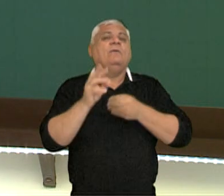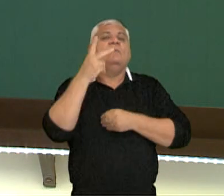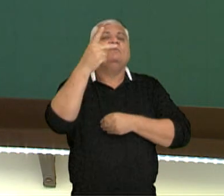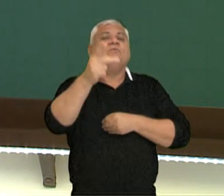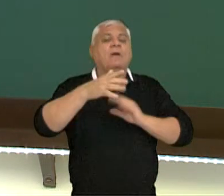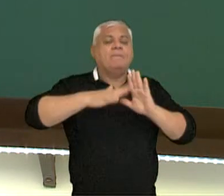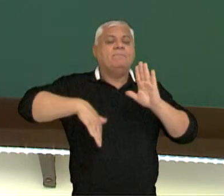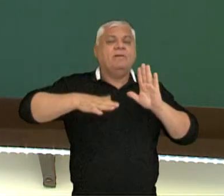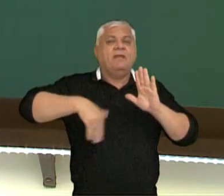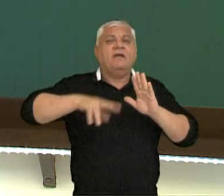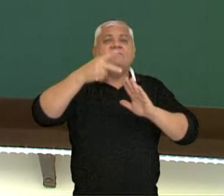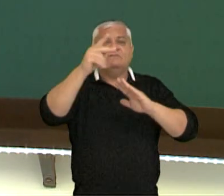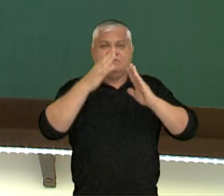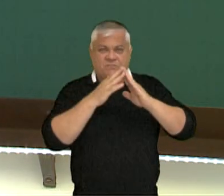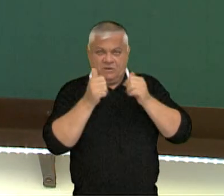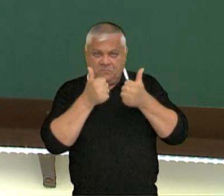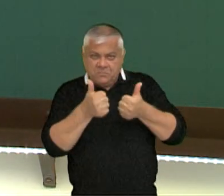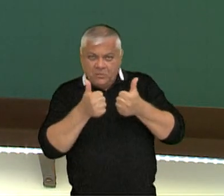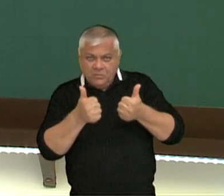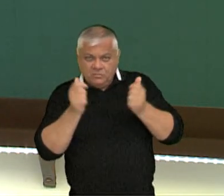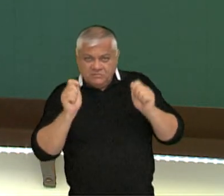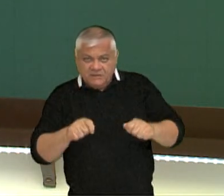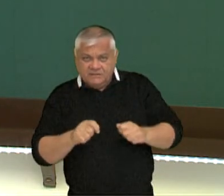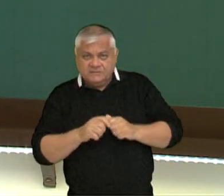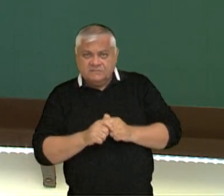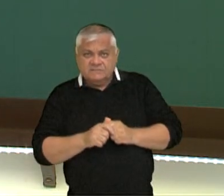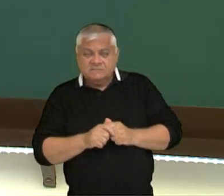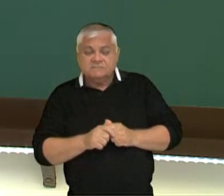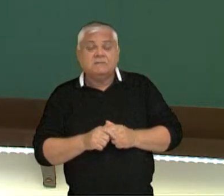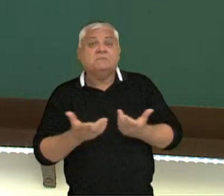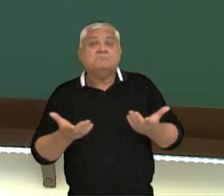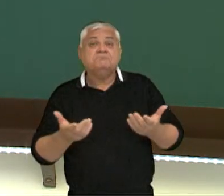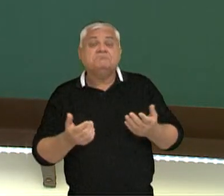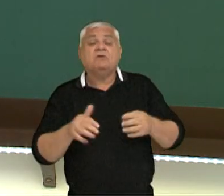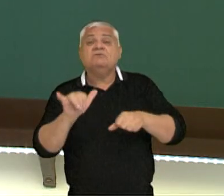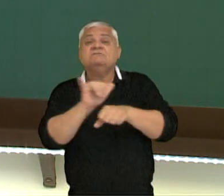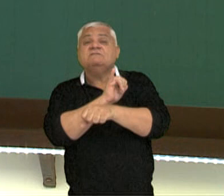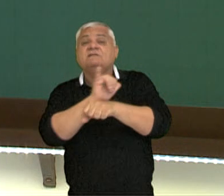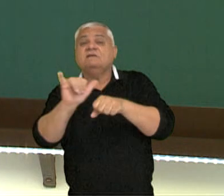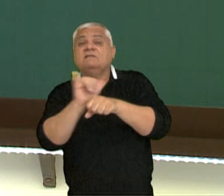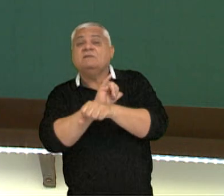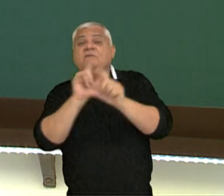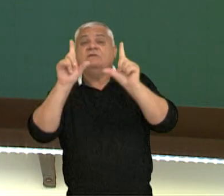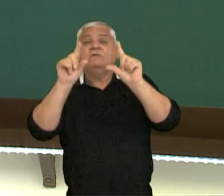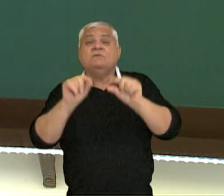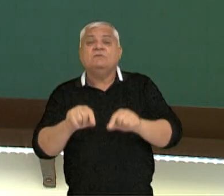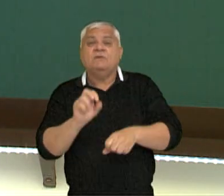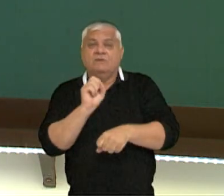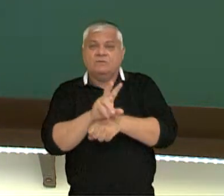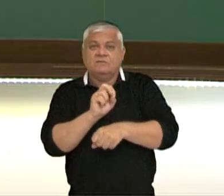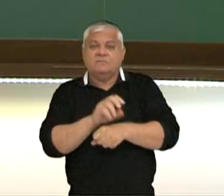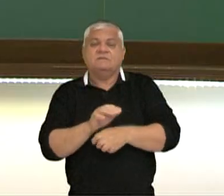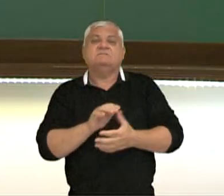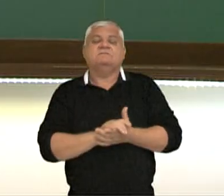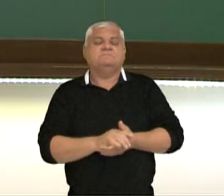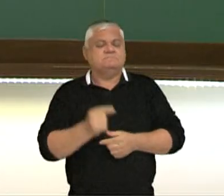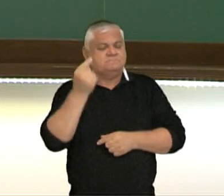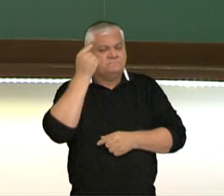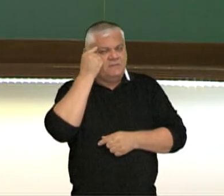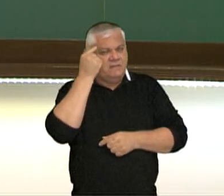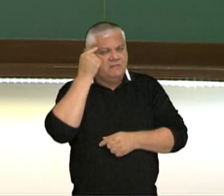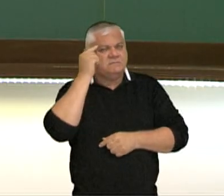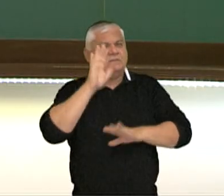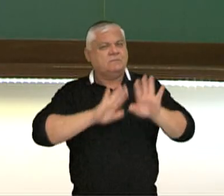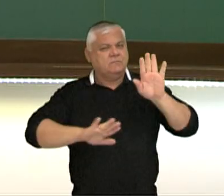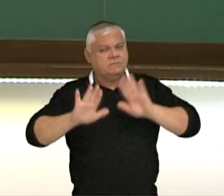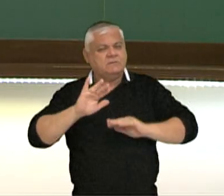água aí das praias da região onde você está? Quais seriam as estratégias para reduzir a contaminação? Então, pensem com